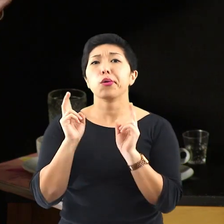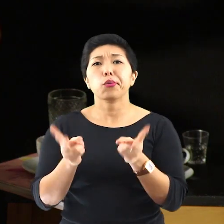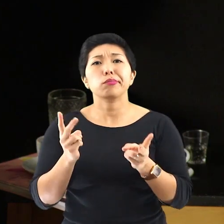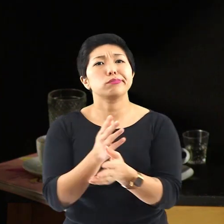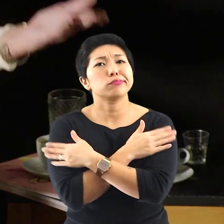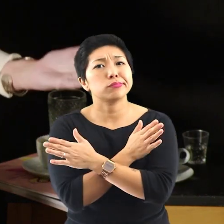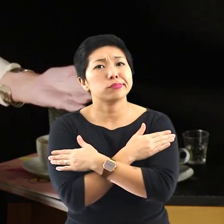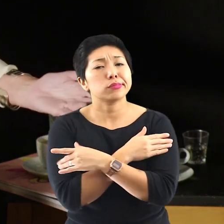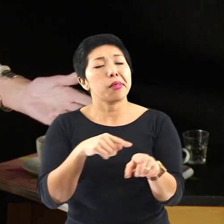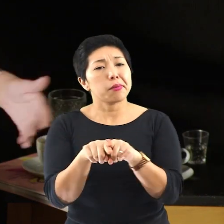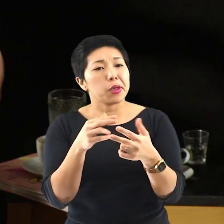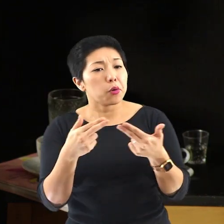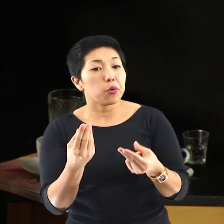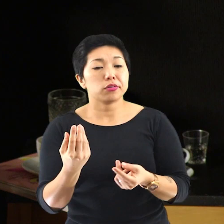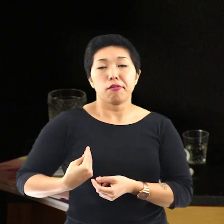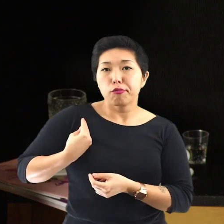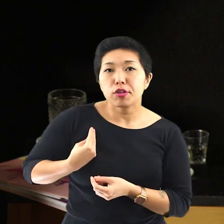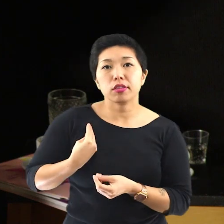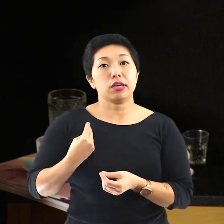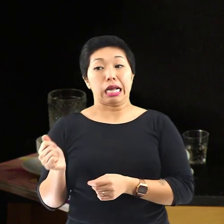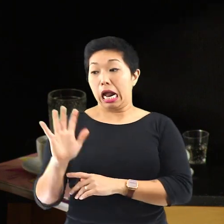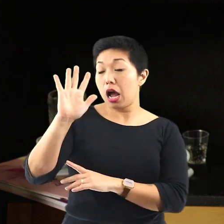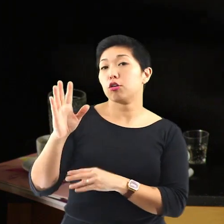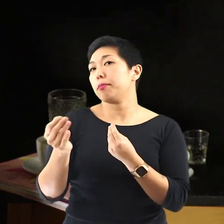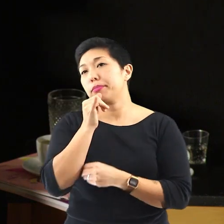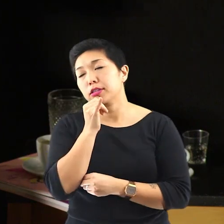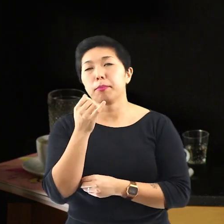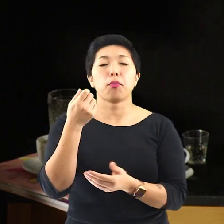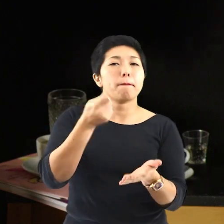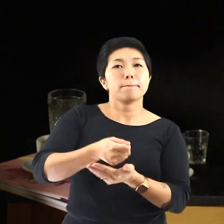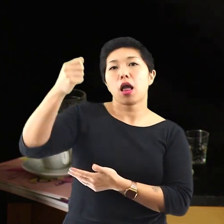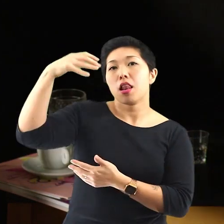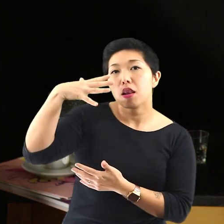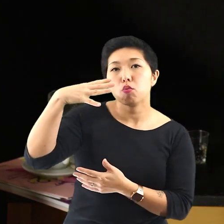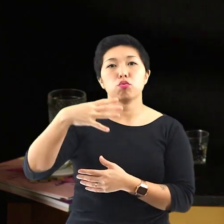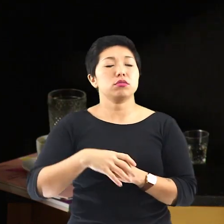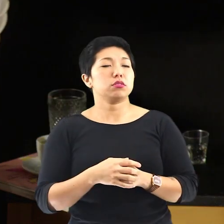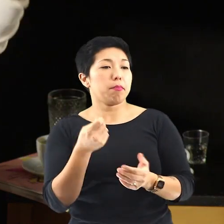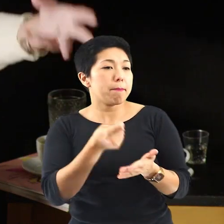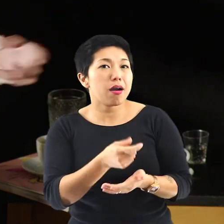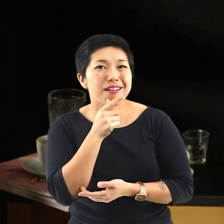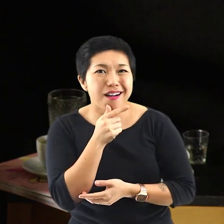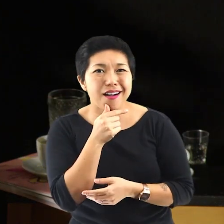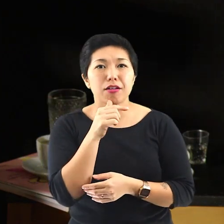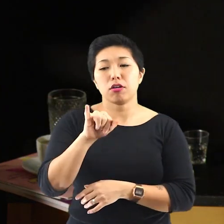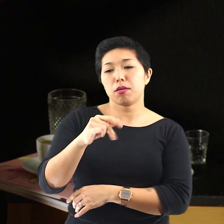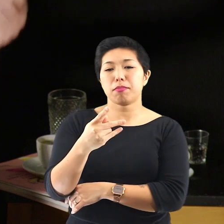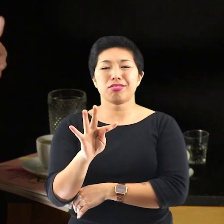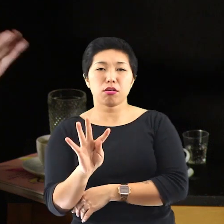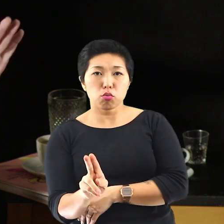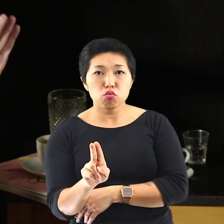benefícios começaram a custar caro, que era pagar conta de luz, pagar conta de água, tem o